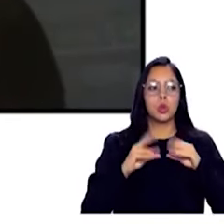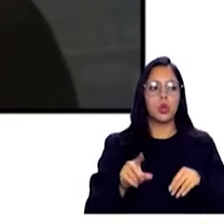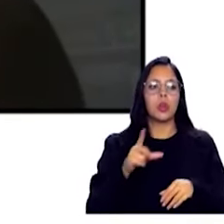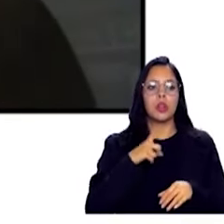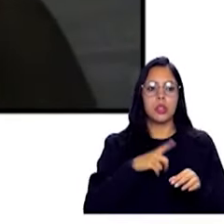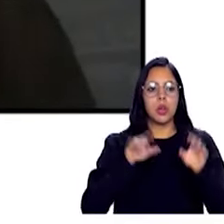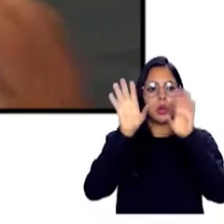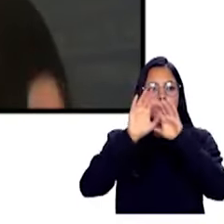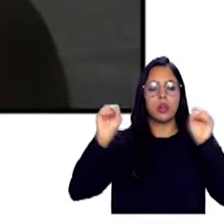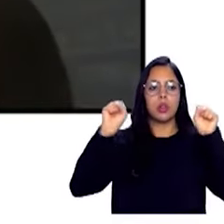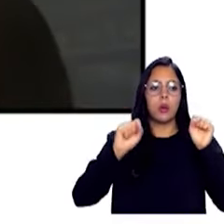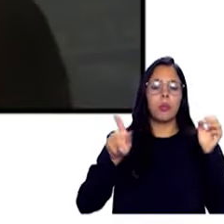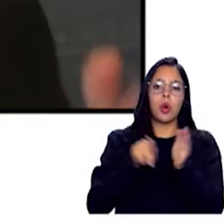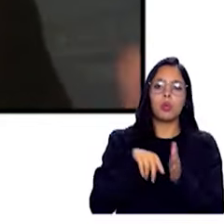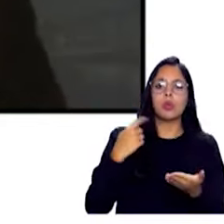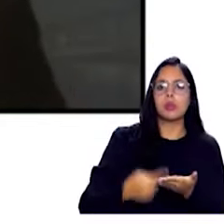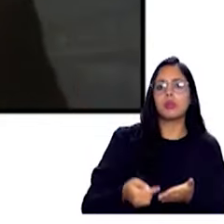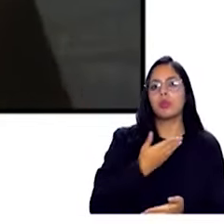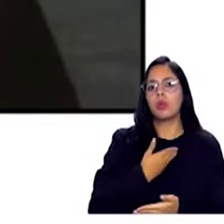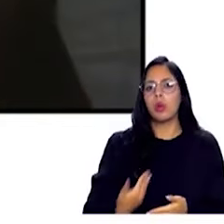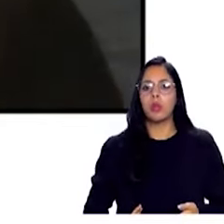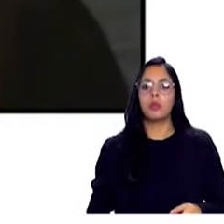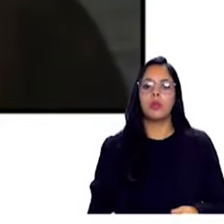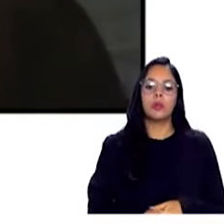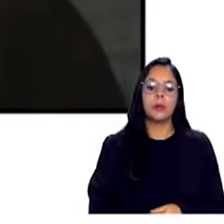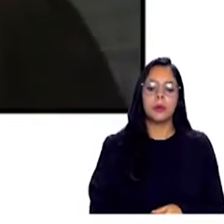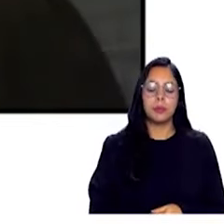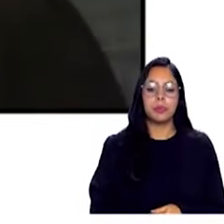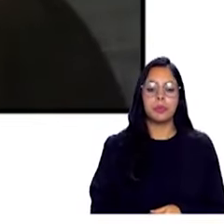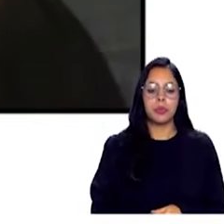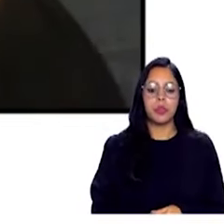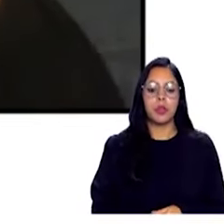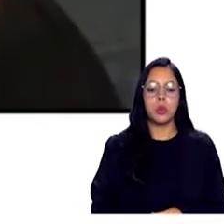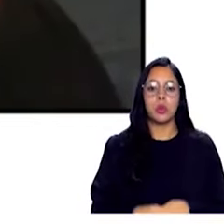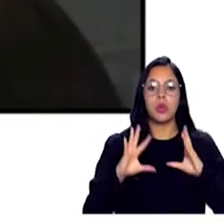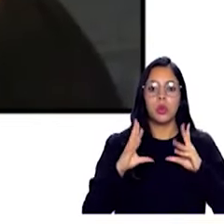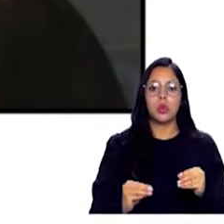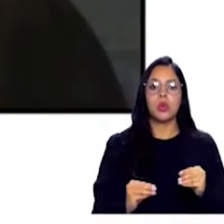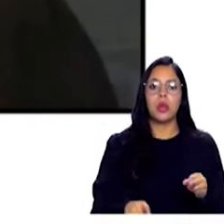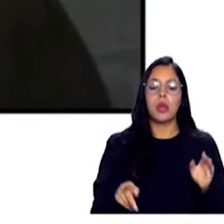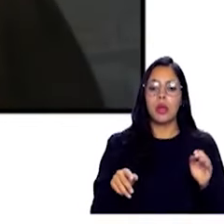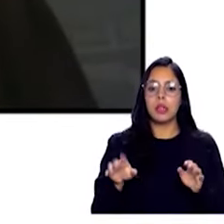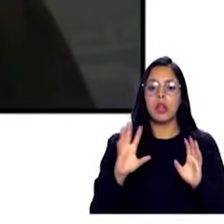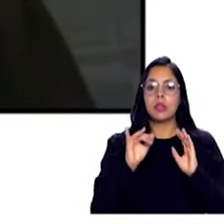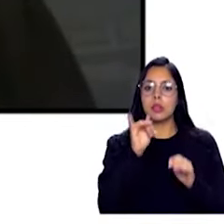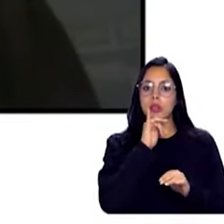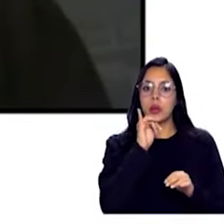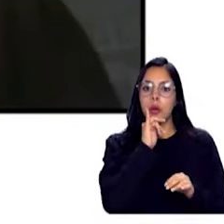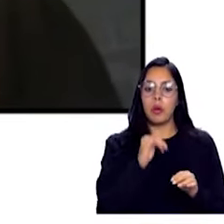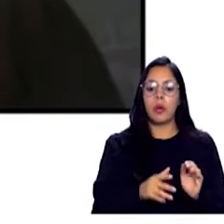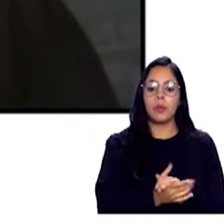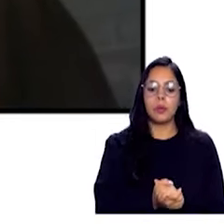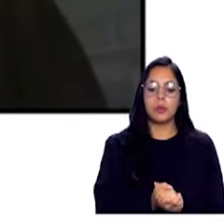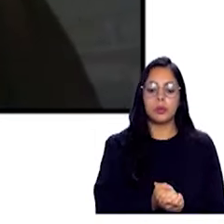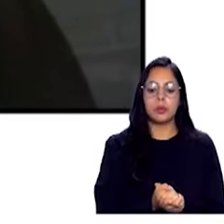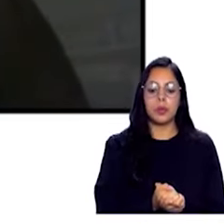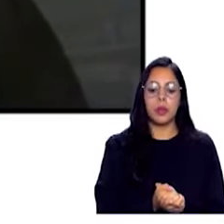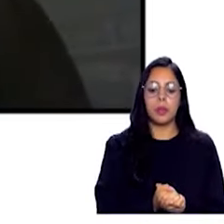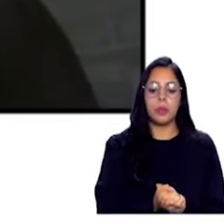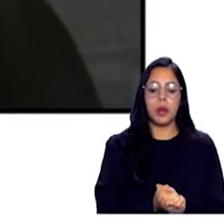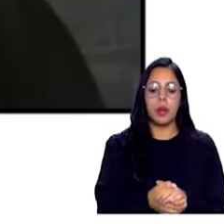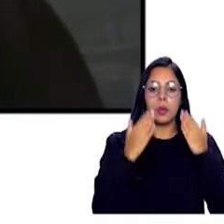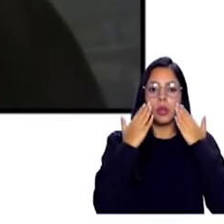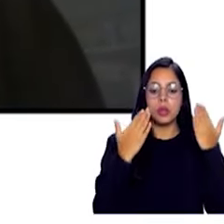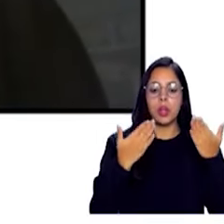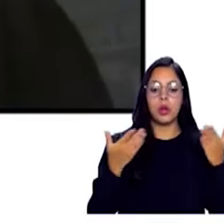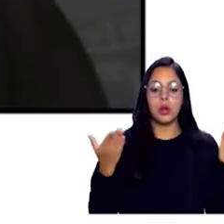de audiências públicas a miss cuu enfim é é tudo para esses exemplos S Acho que são bastante expressivos para demonstrar que hoje o